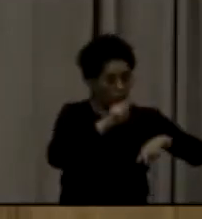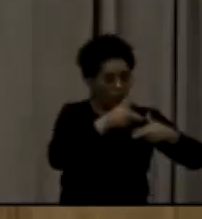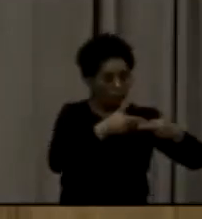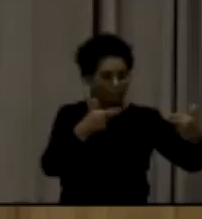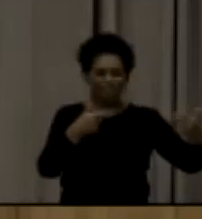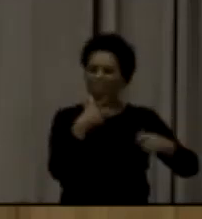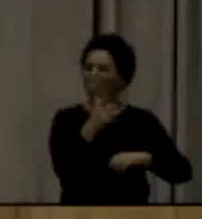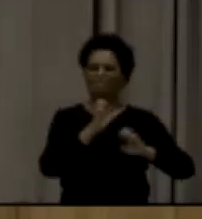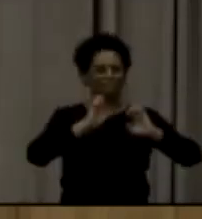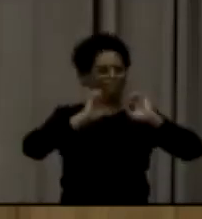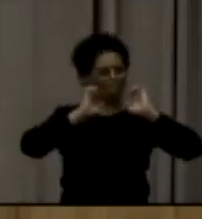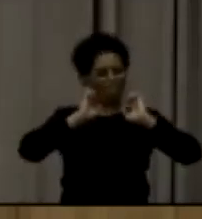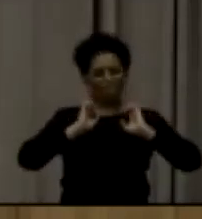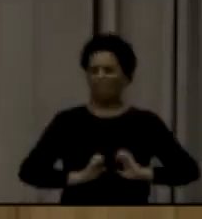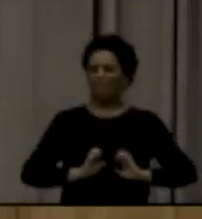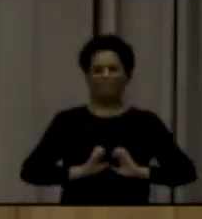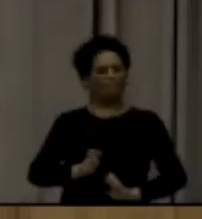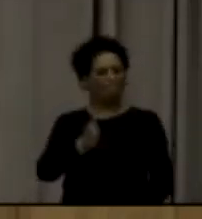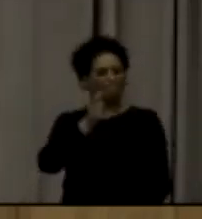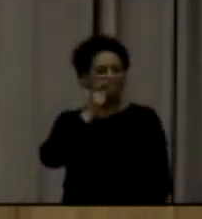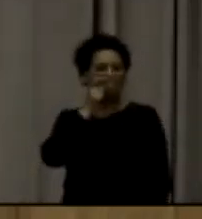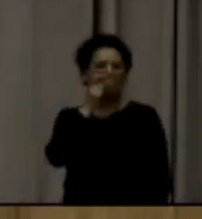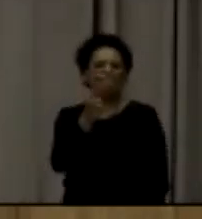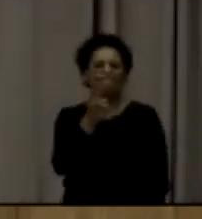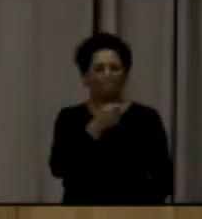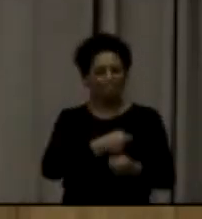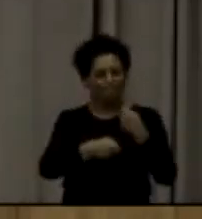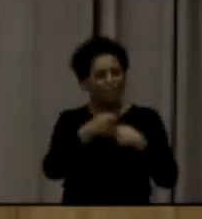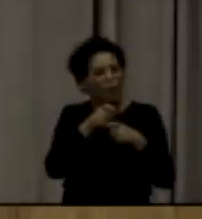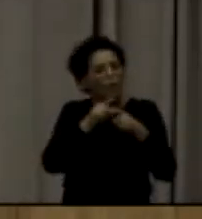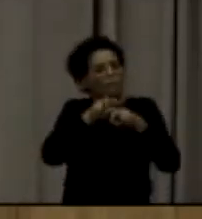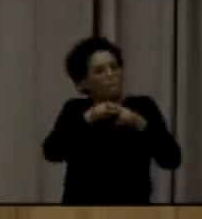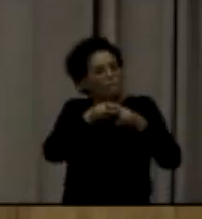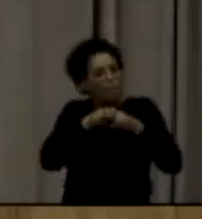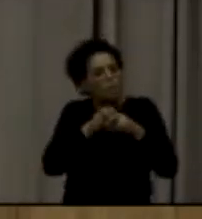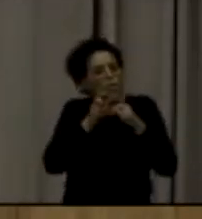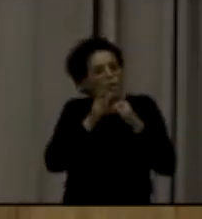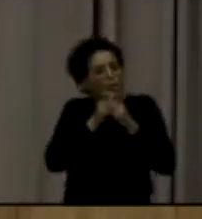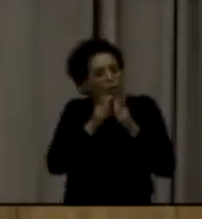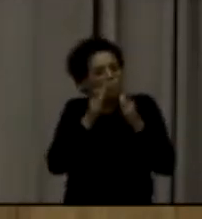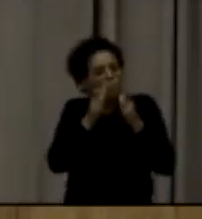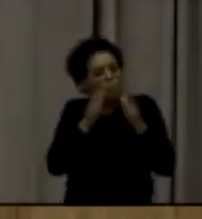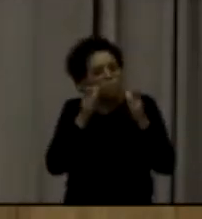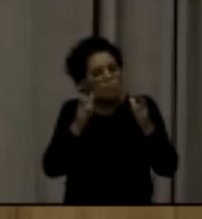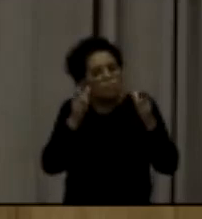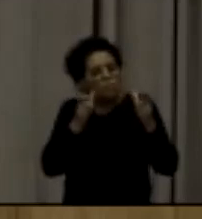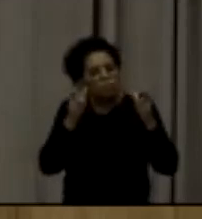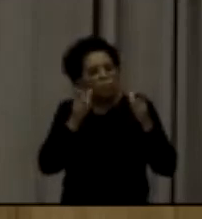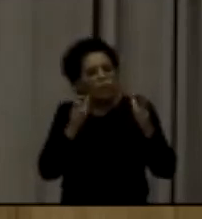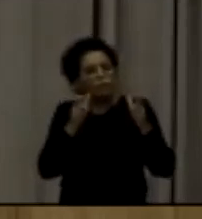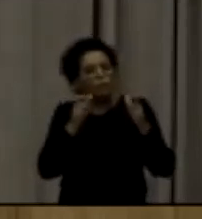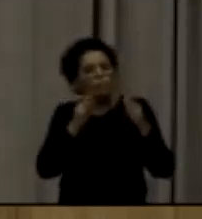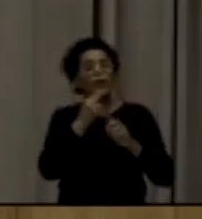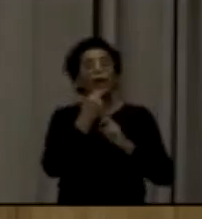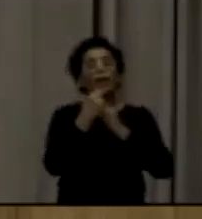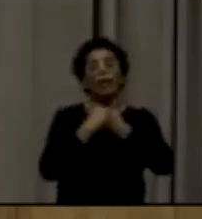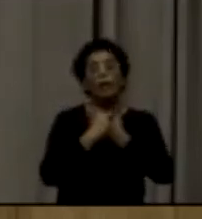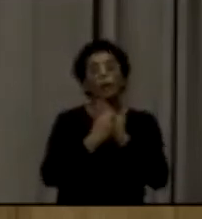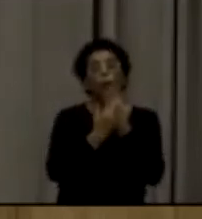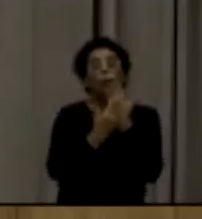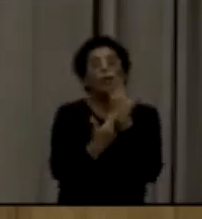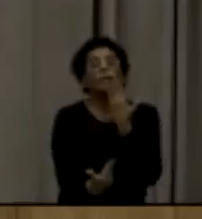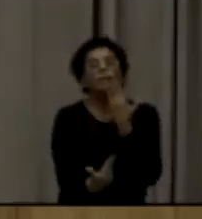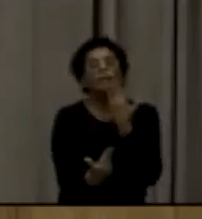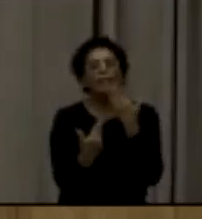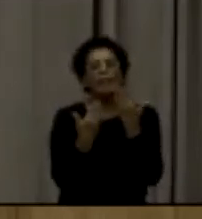Não há ética fora dos interesses econômicos. Com isso, cresce o niilismo, cresce o vale-tudo e, em consequência, rompe-se